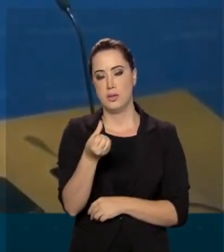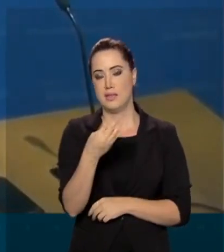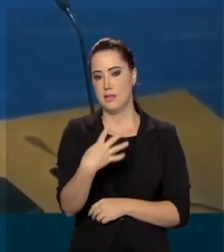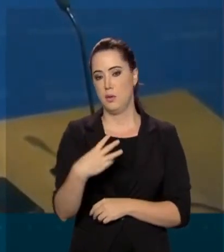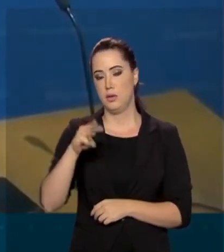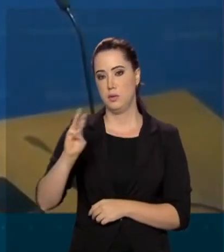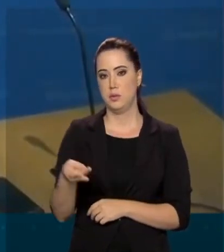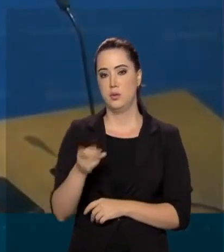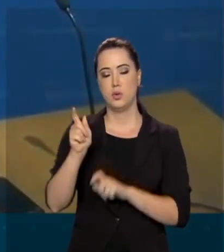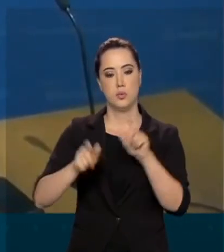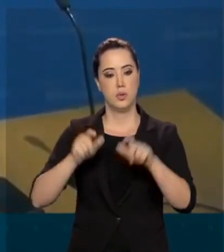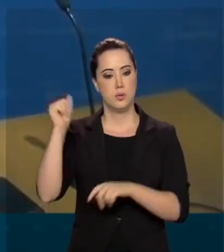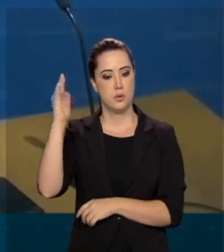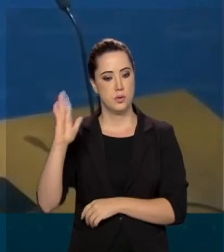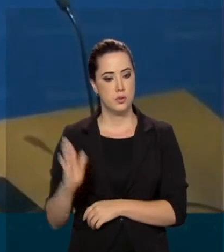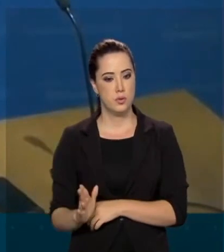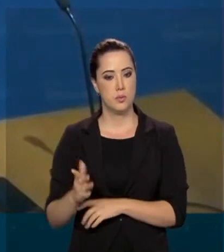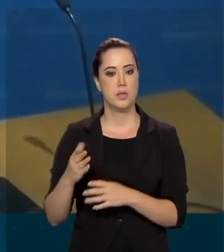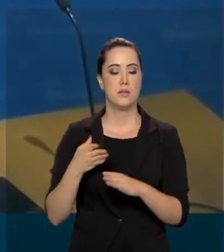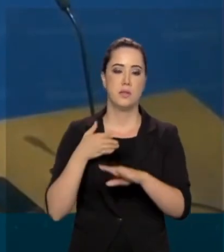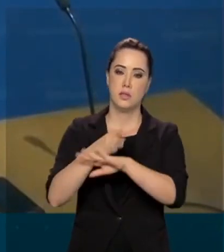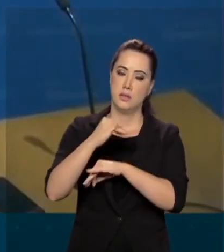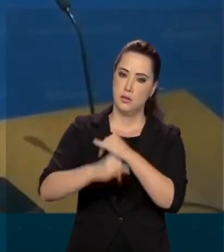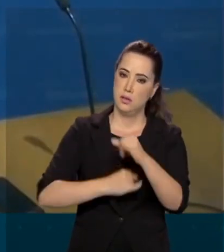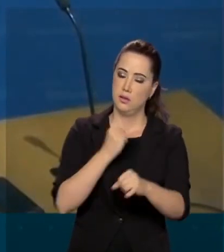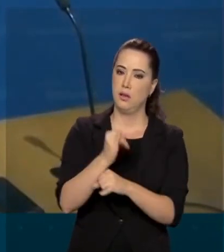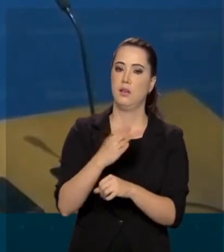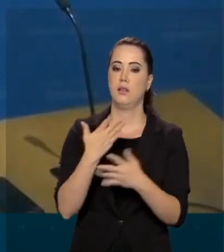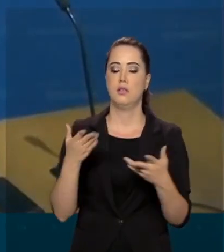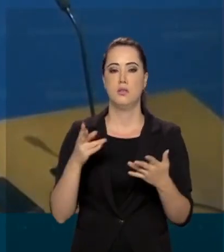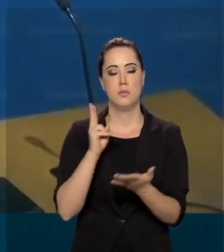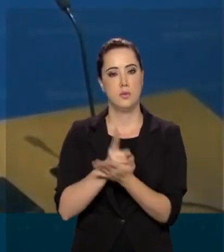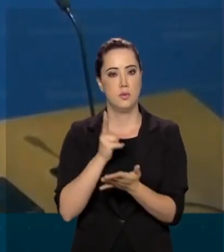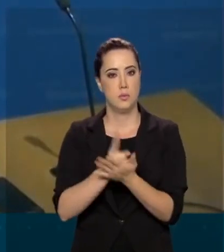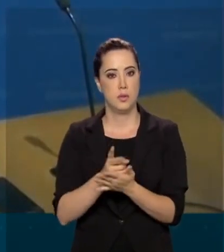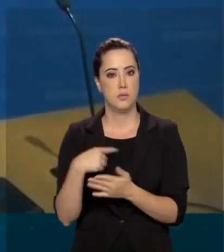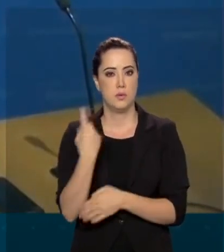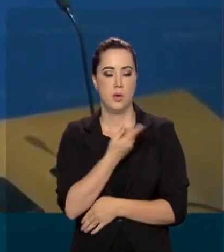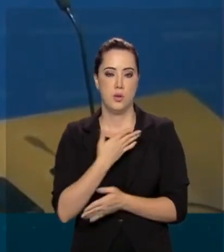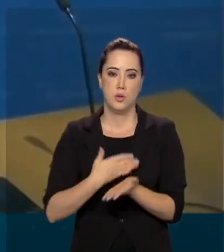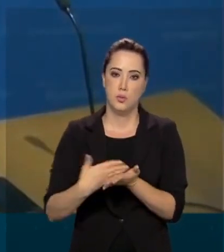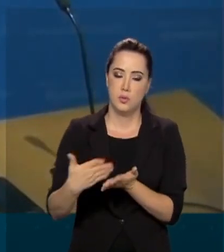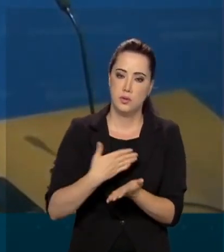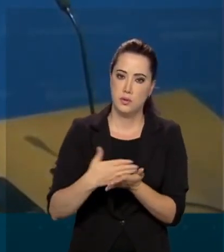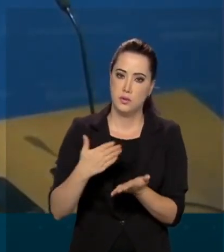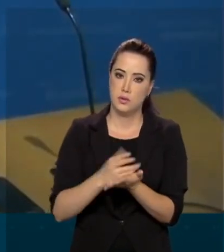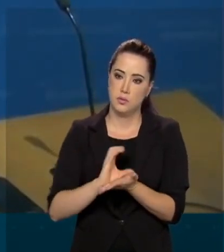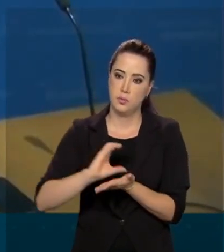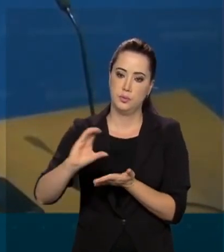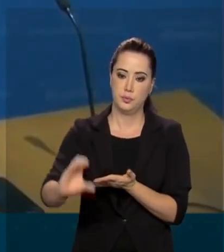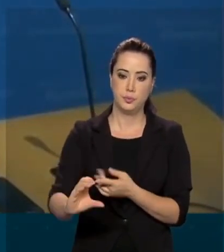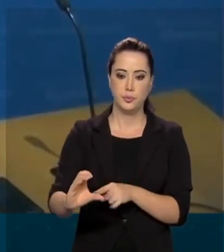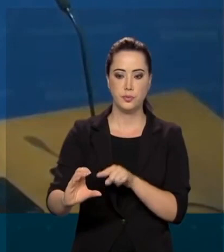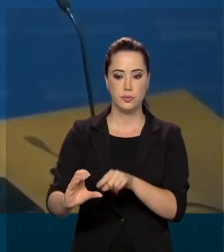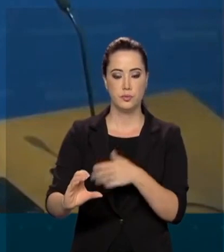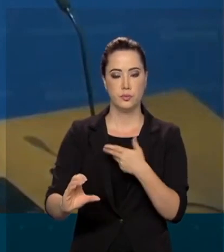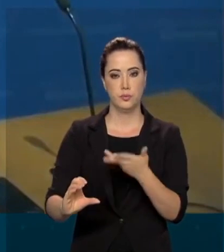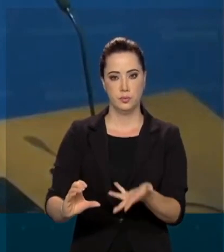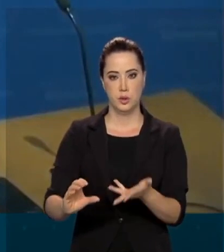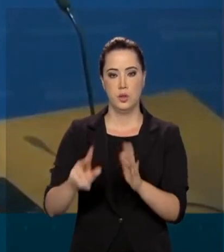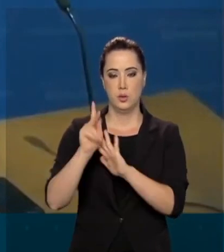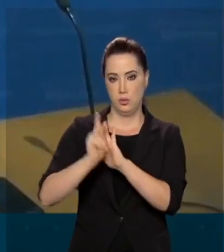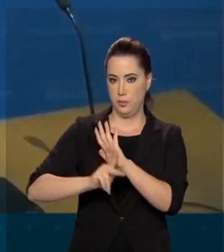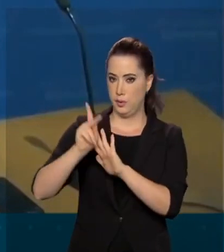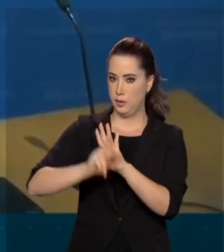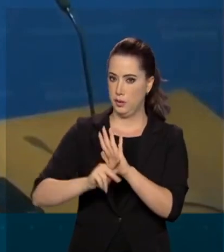brasileiros foram digitalizados e no mês e meio nós começamos a lançar os recursos num programa